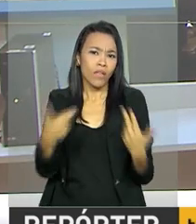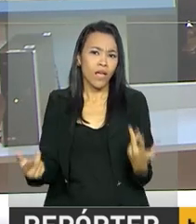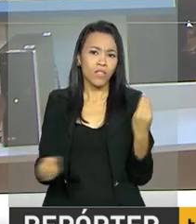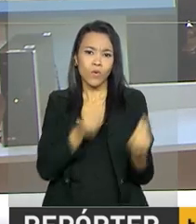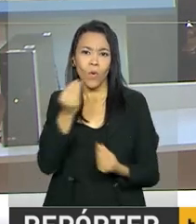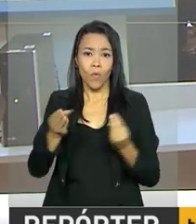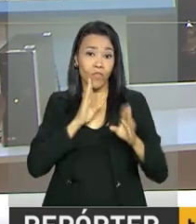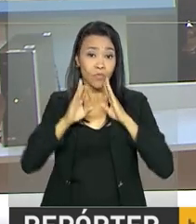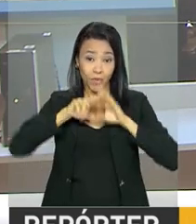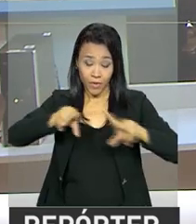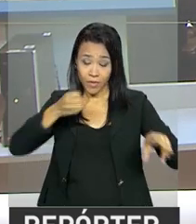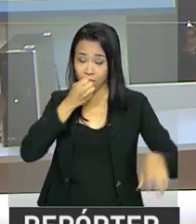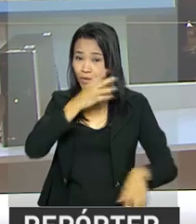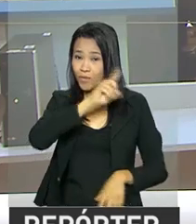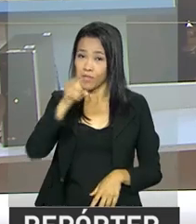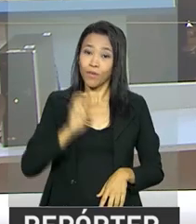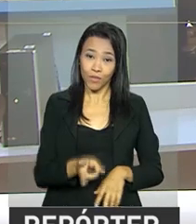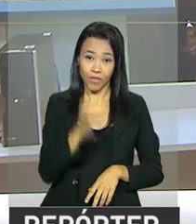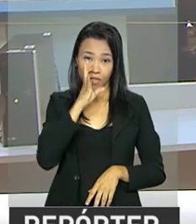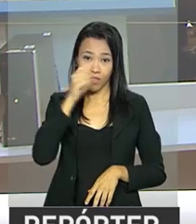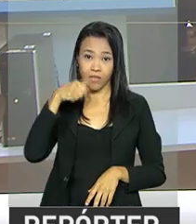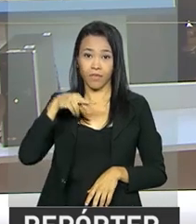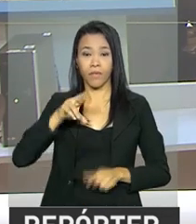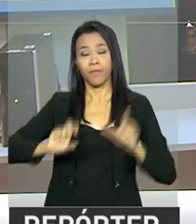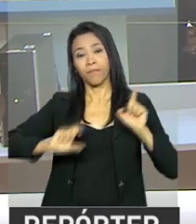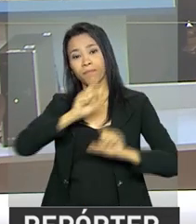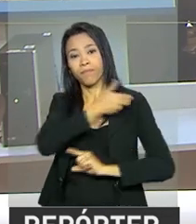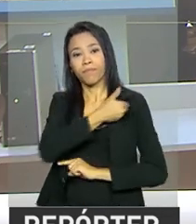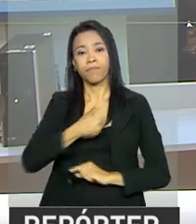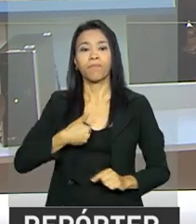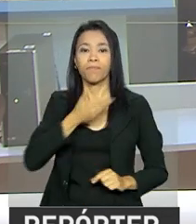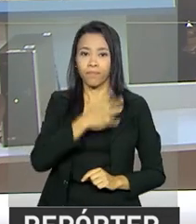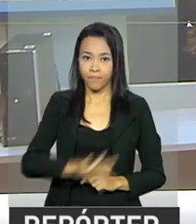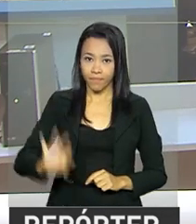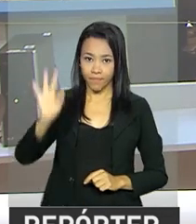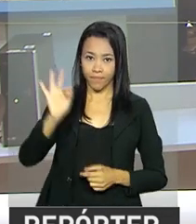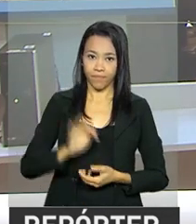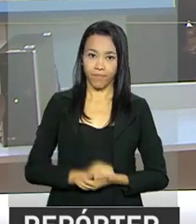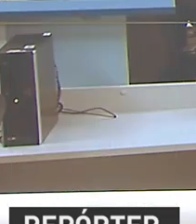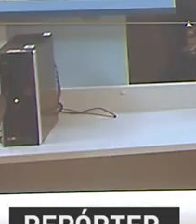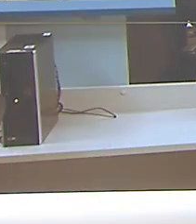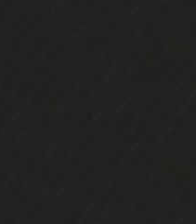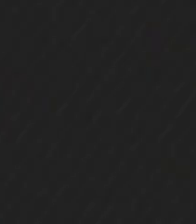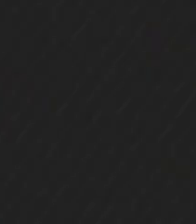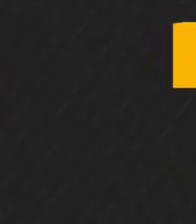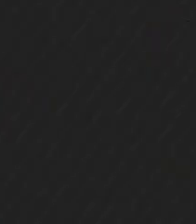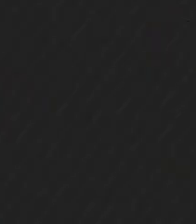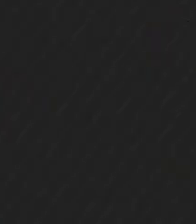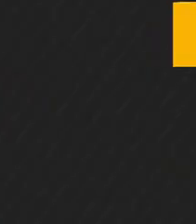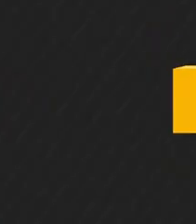sociais um bom dia para você continue com a gente aqui na NBR a TV do Governo Federal